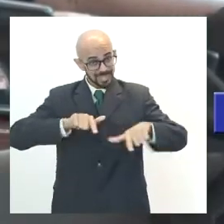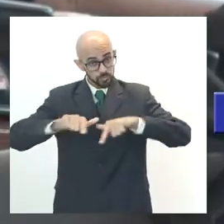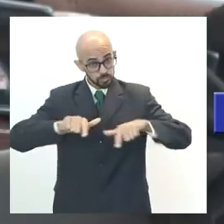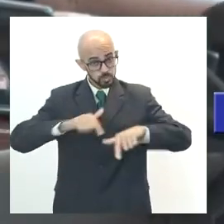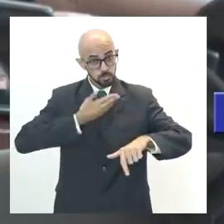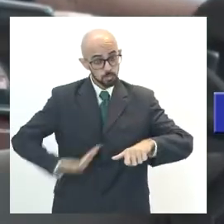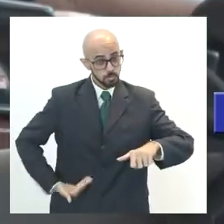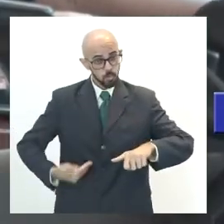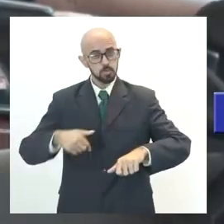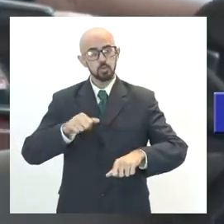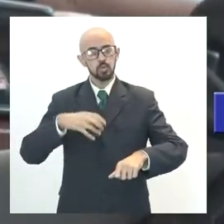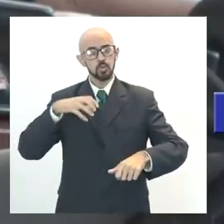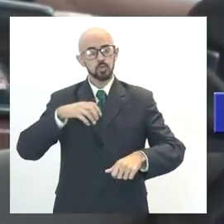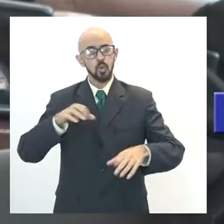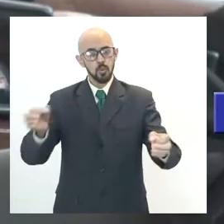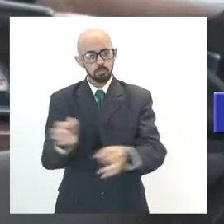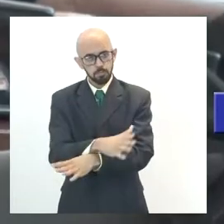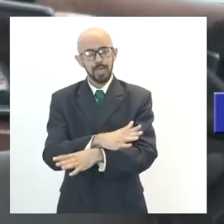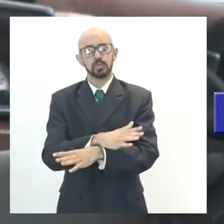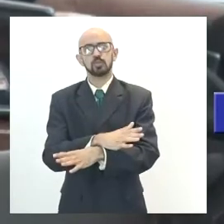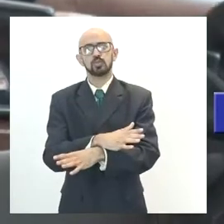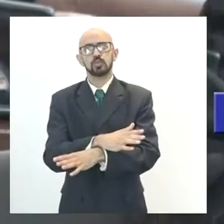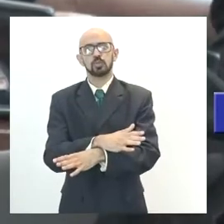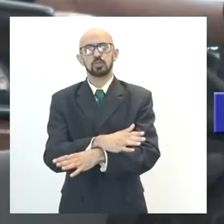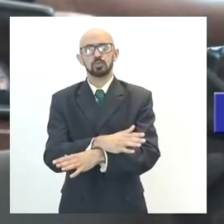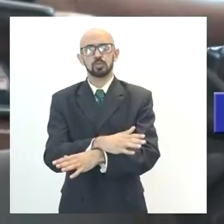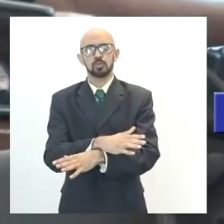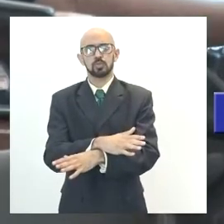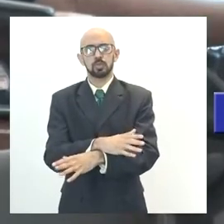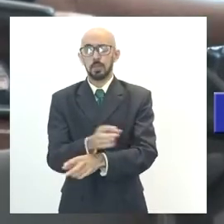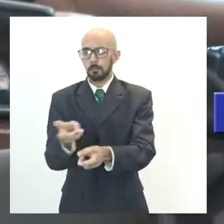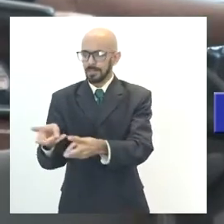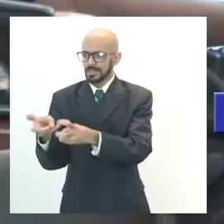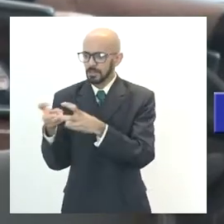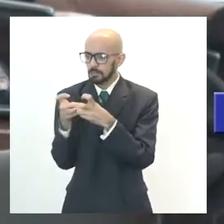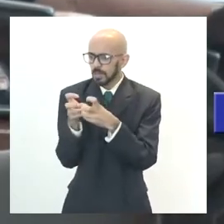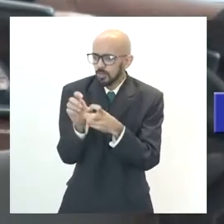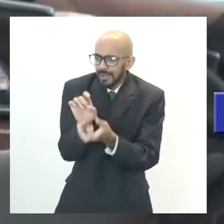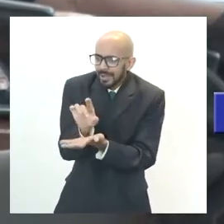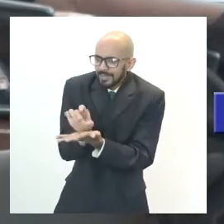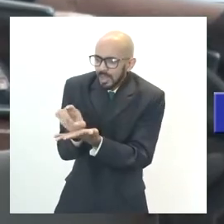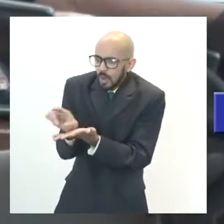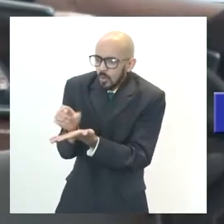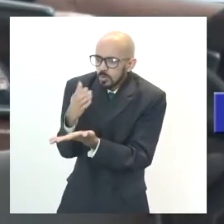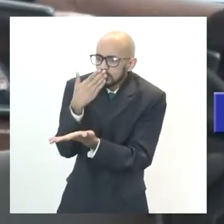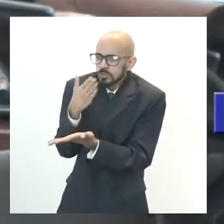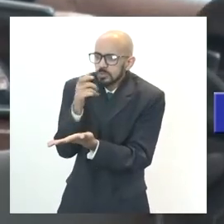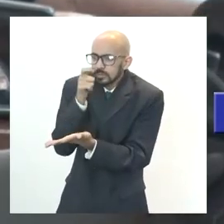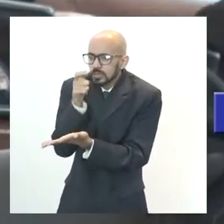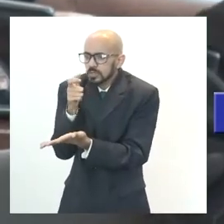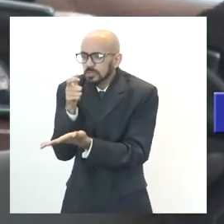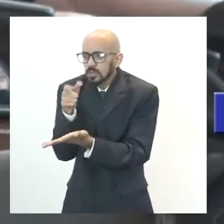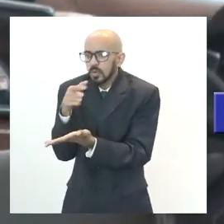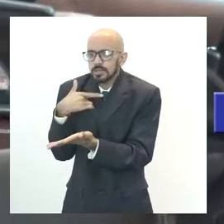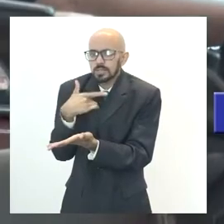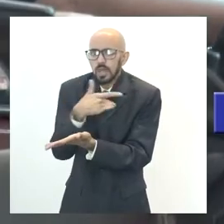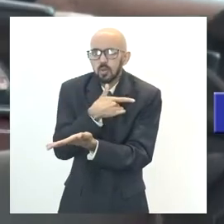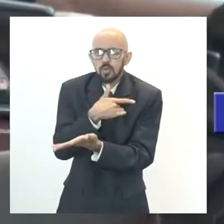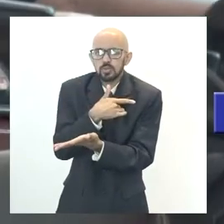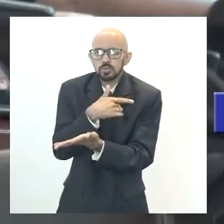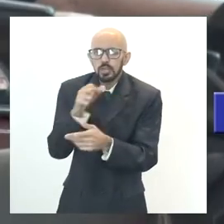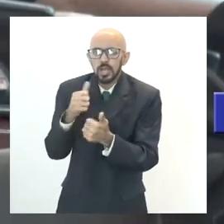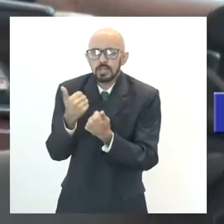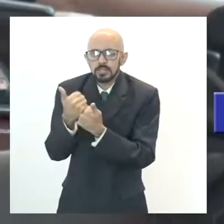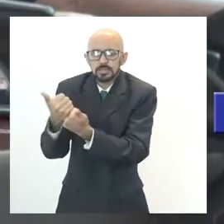como ele é completo complexo olhando cada grau de atenção à saúde